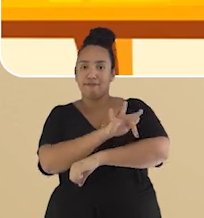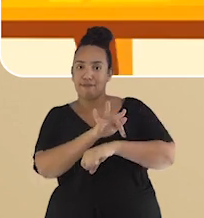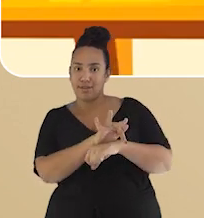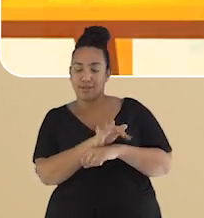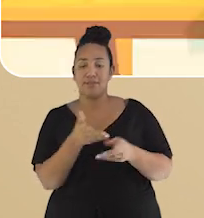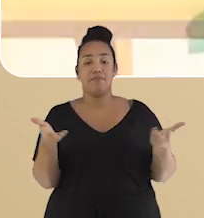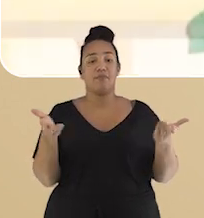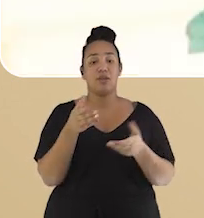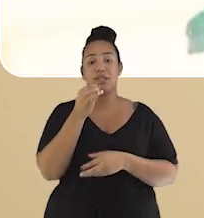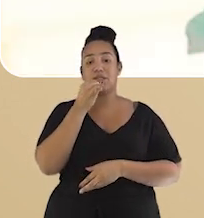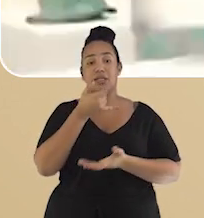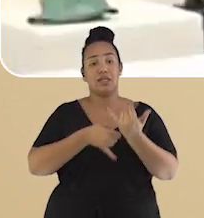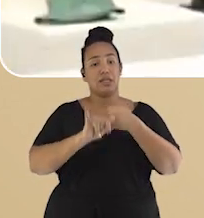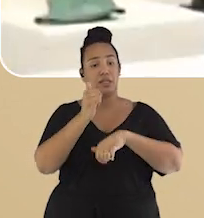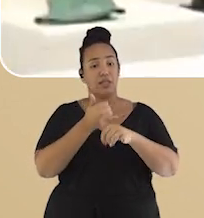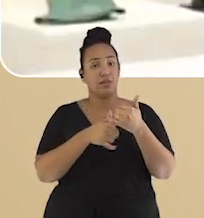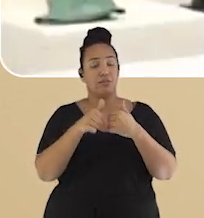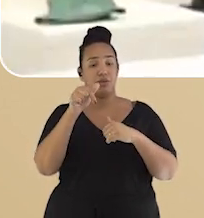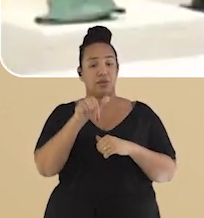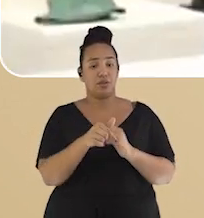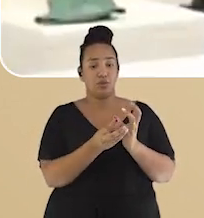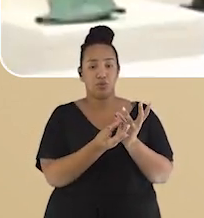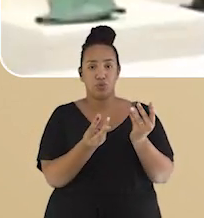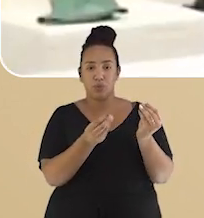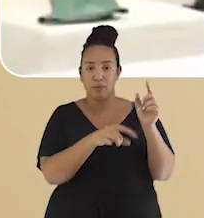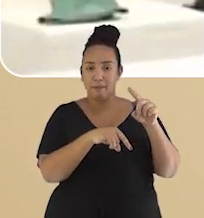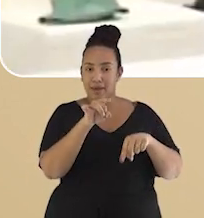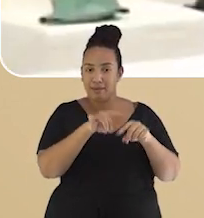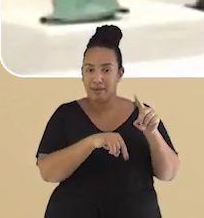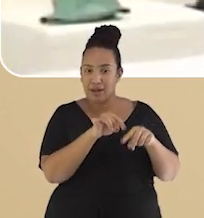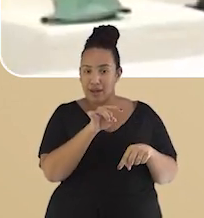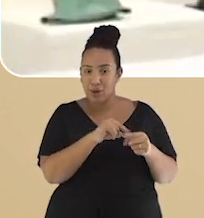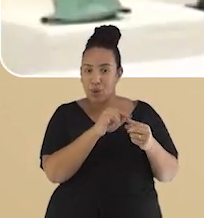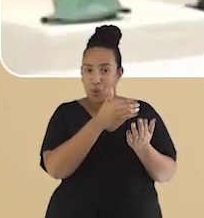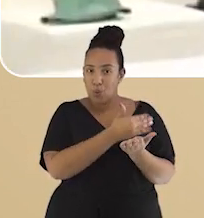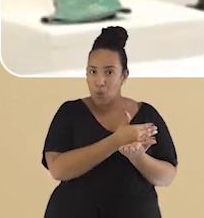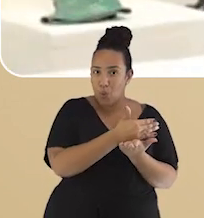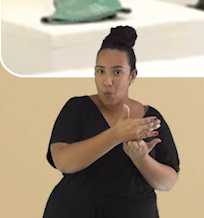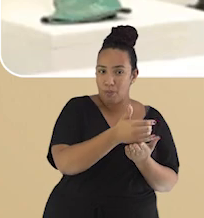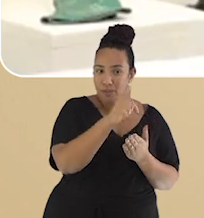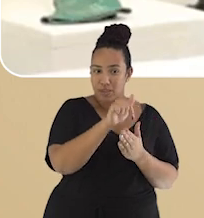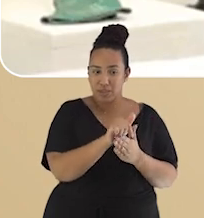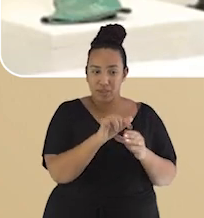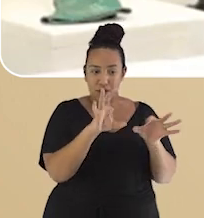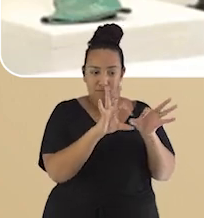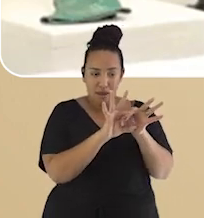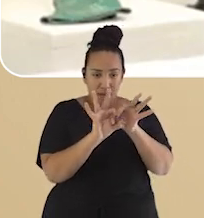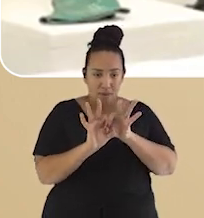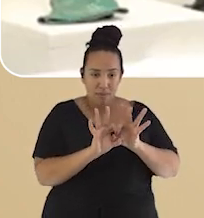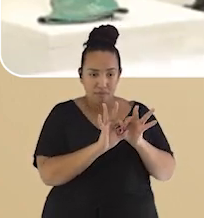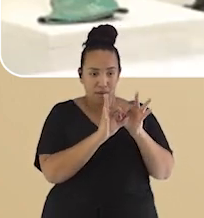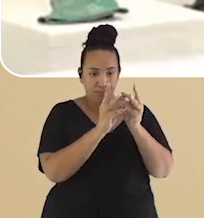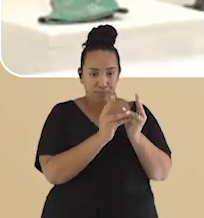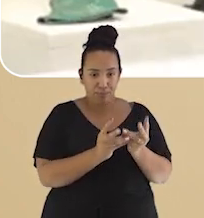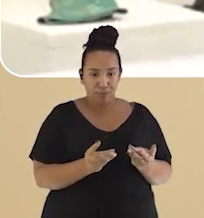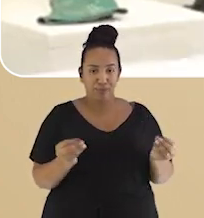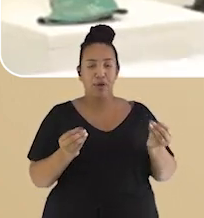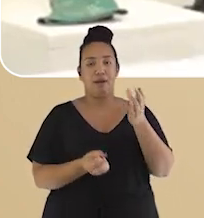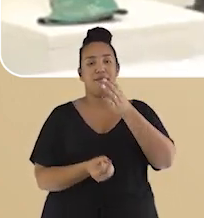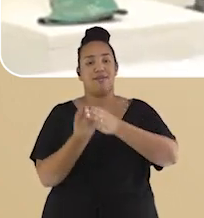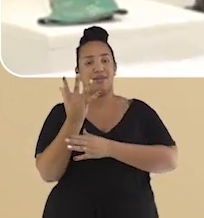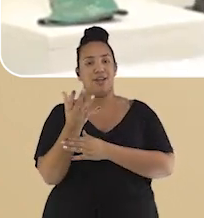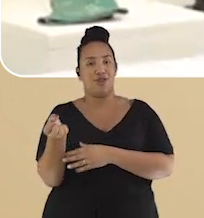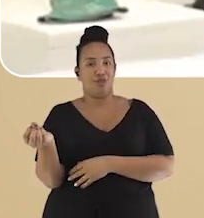Nas reações químicas, os constituintes dos materiais iniciais que estavam ligados são separados e formam-se